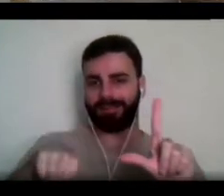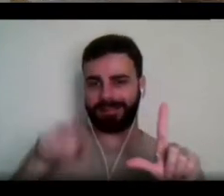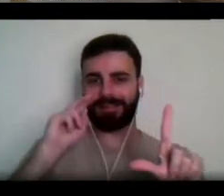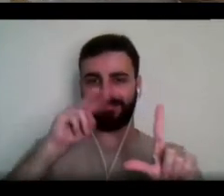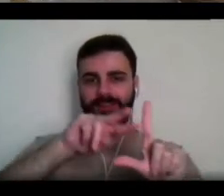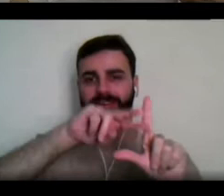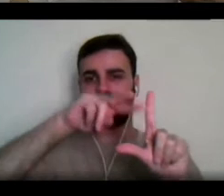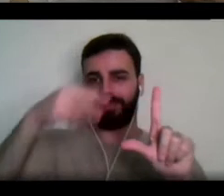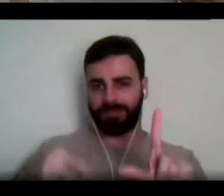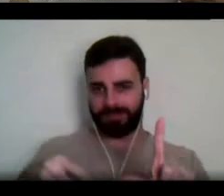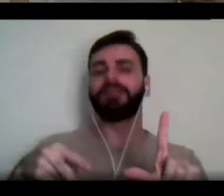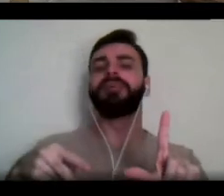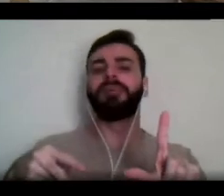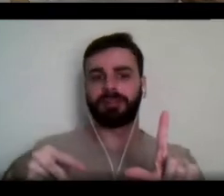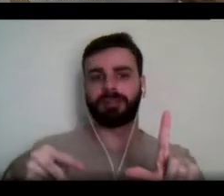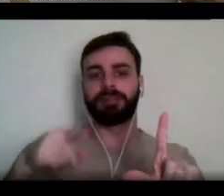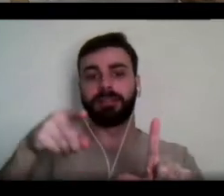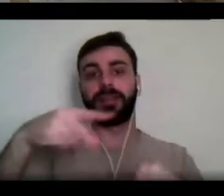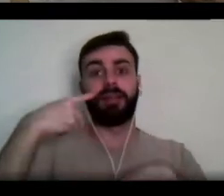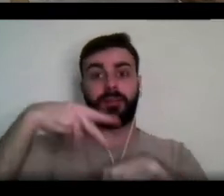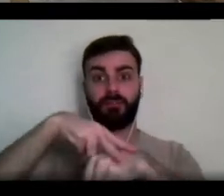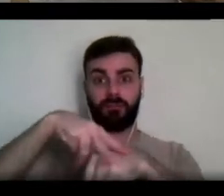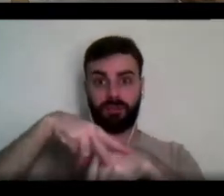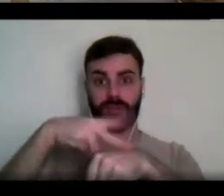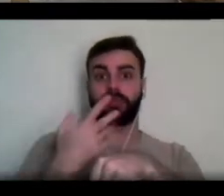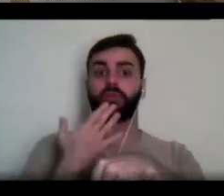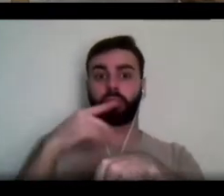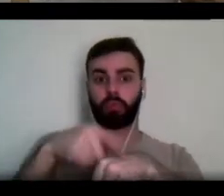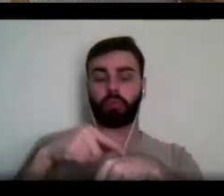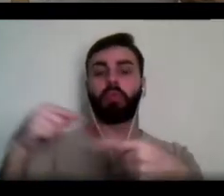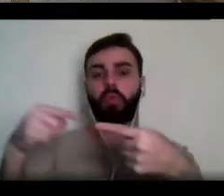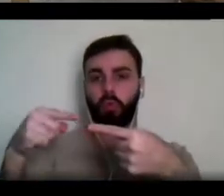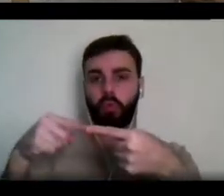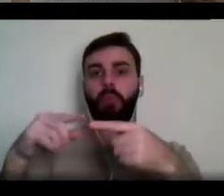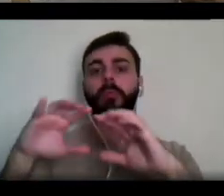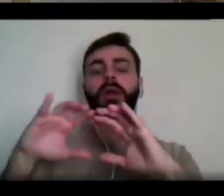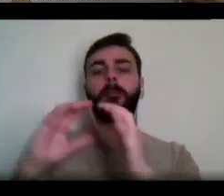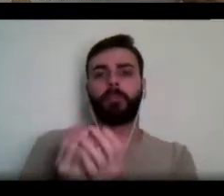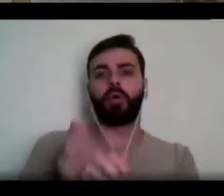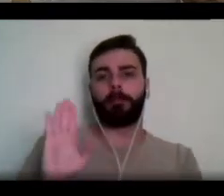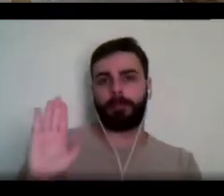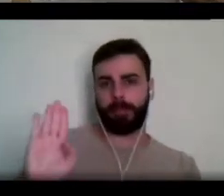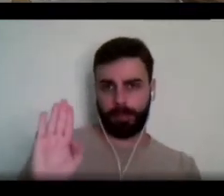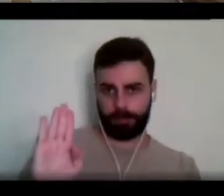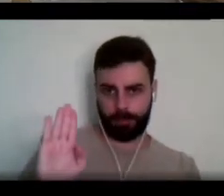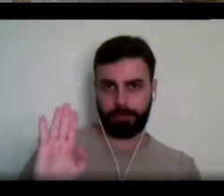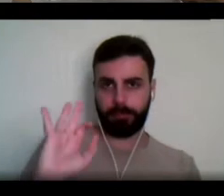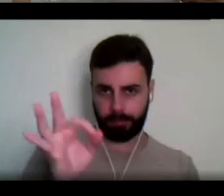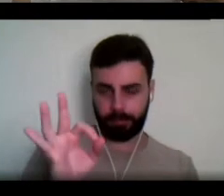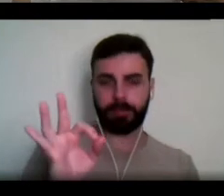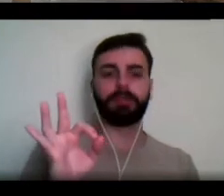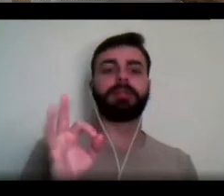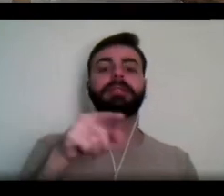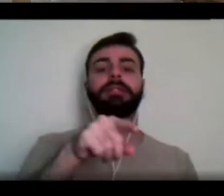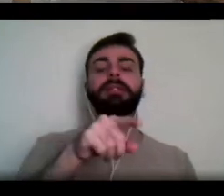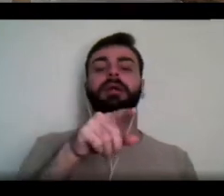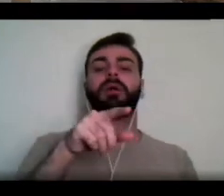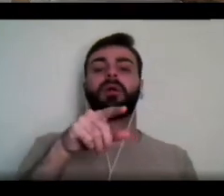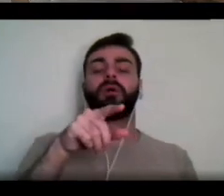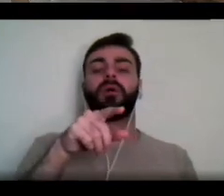Essa equação verde é a equação da segunda bola, certo? E essa equação aqui